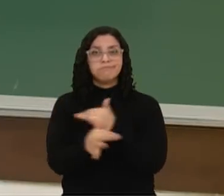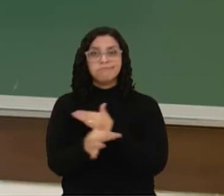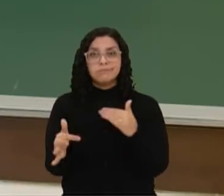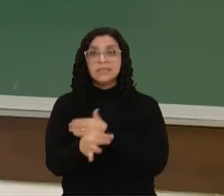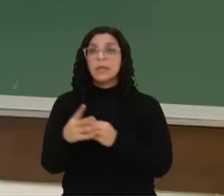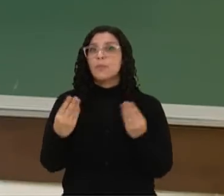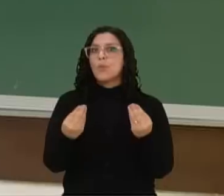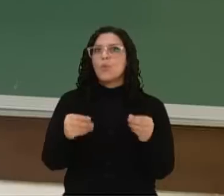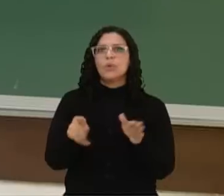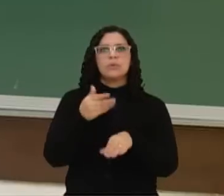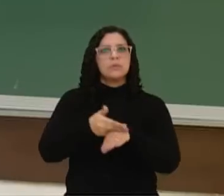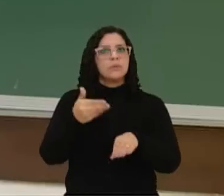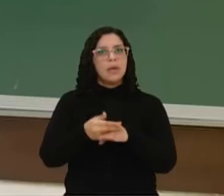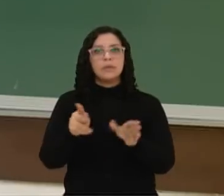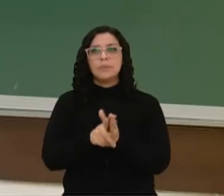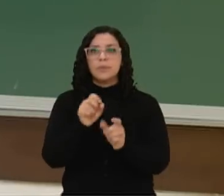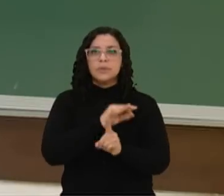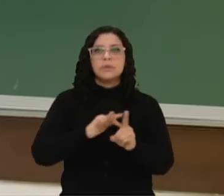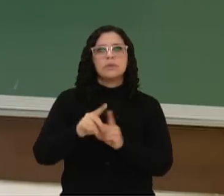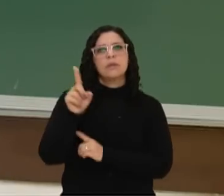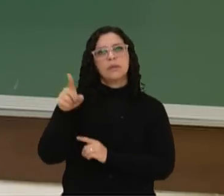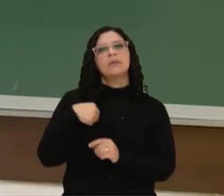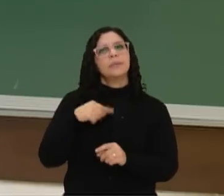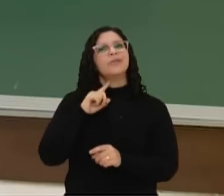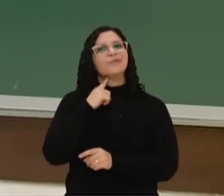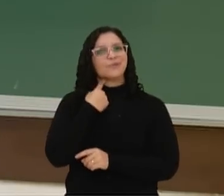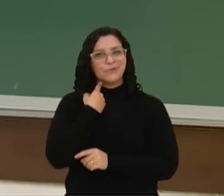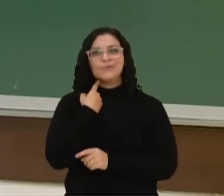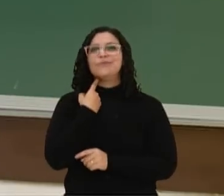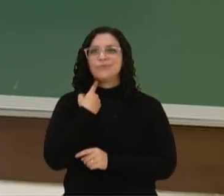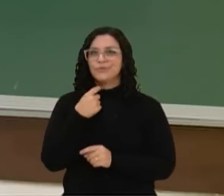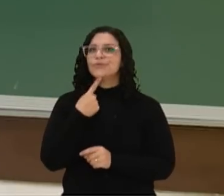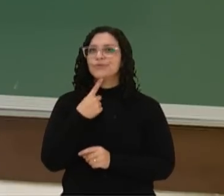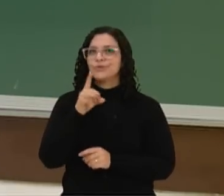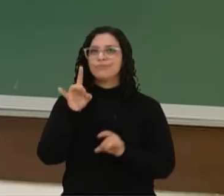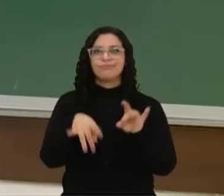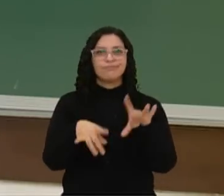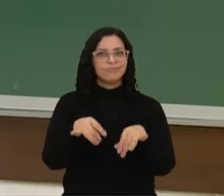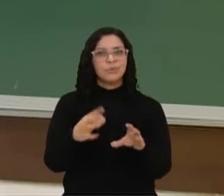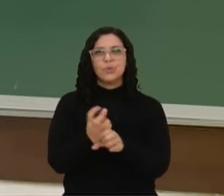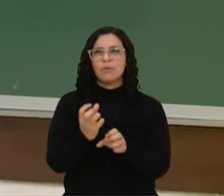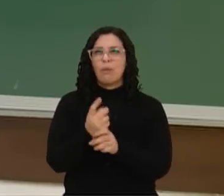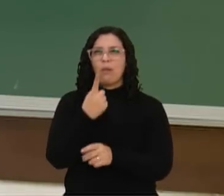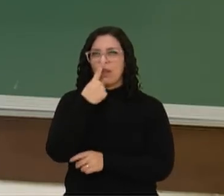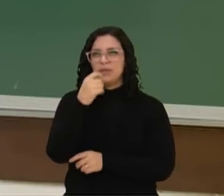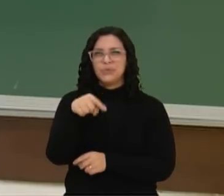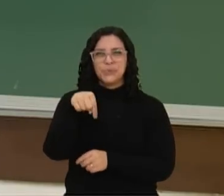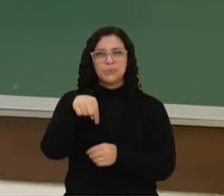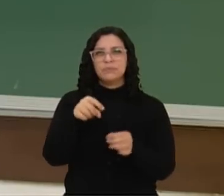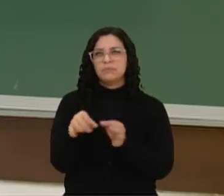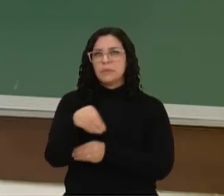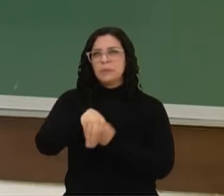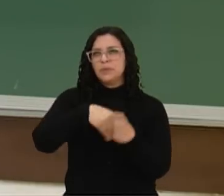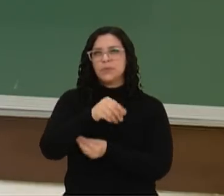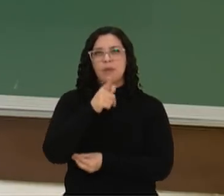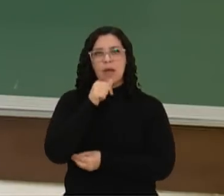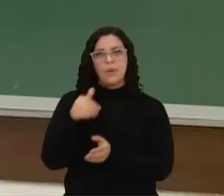que têm muitas atividades da sociedade, eles acabam ali apresentando o elevadíssimo grau de poluição,